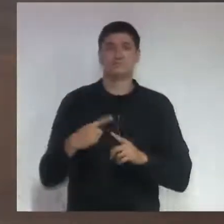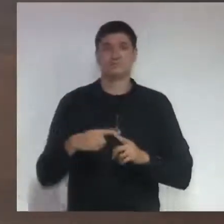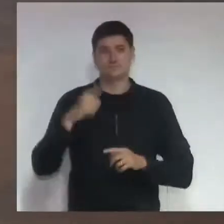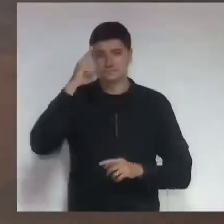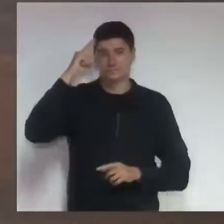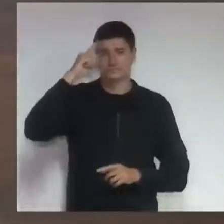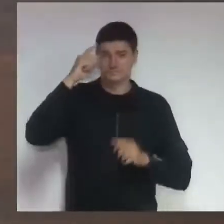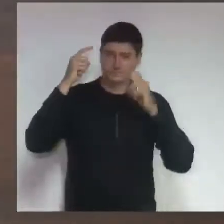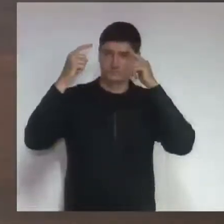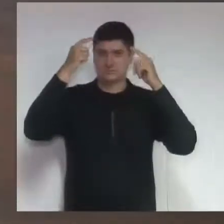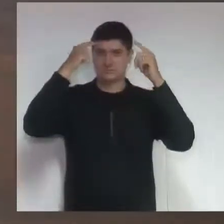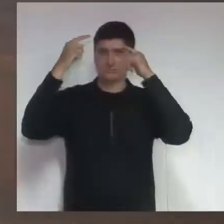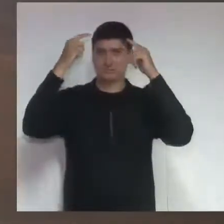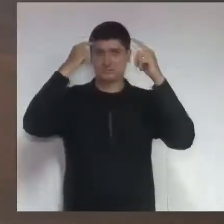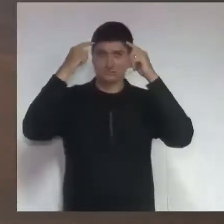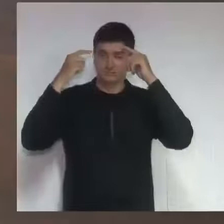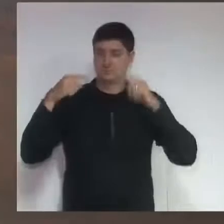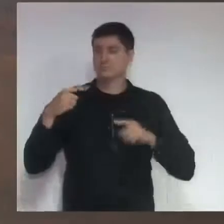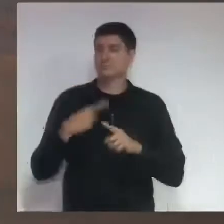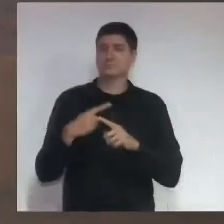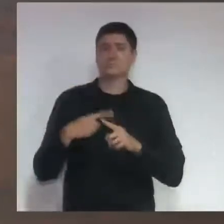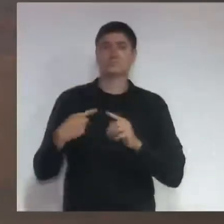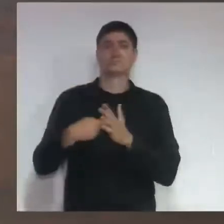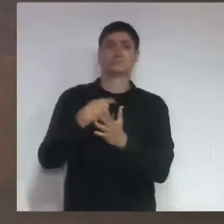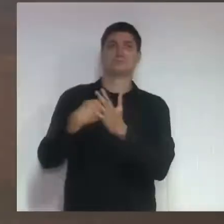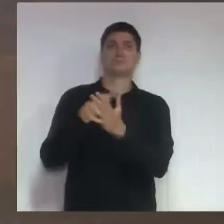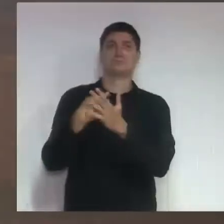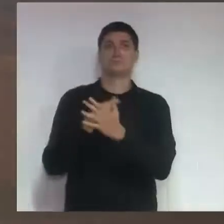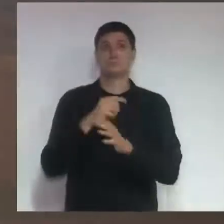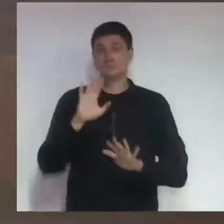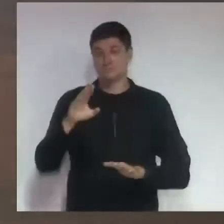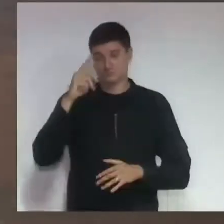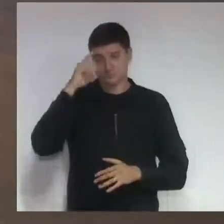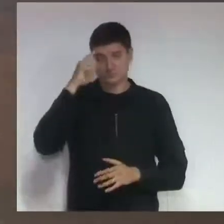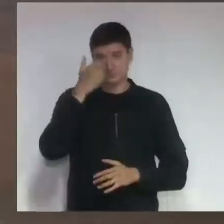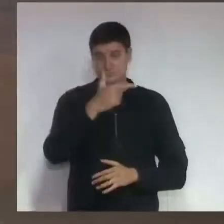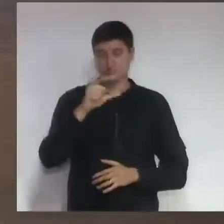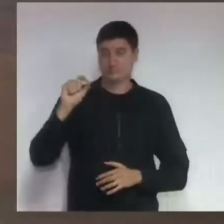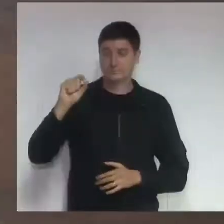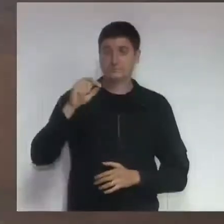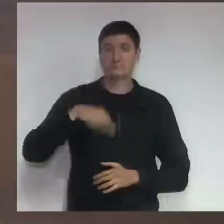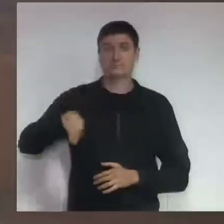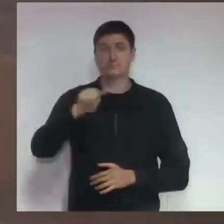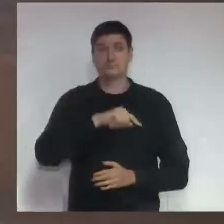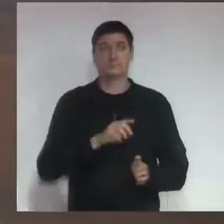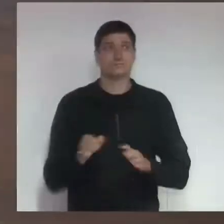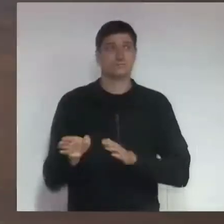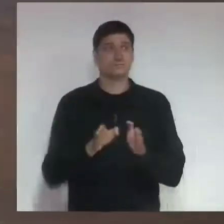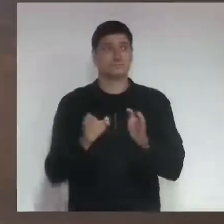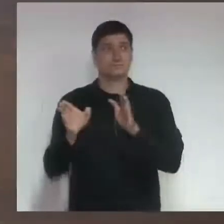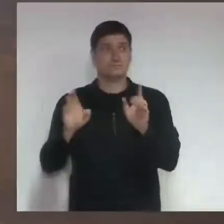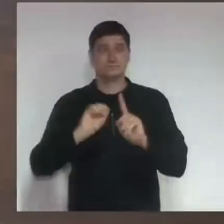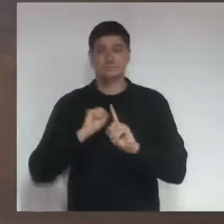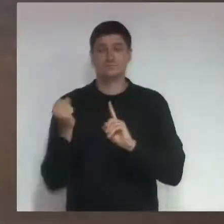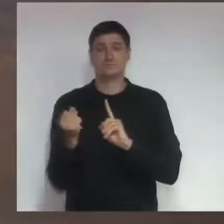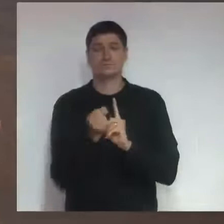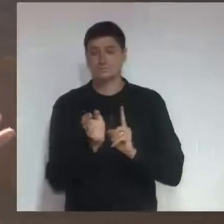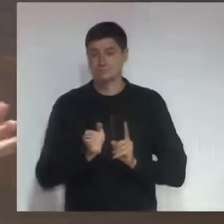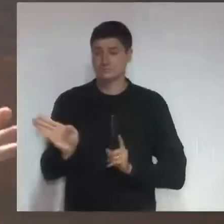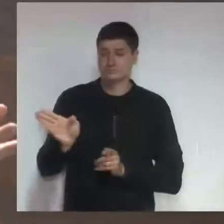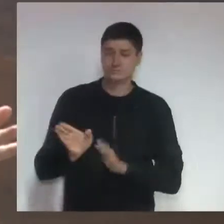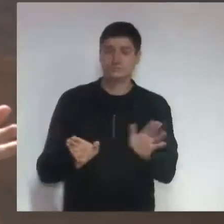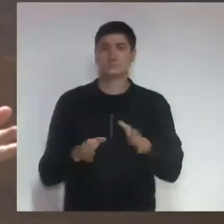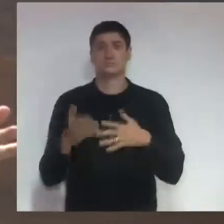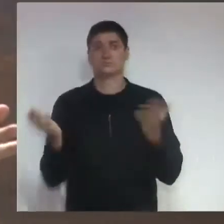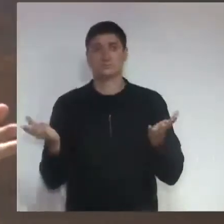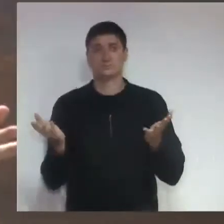data é importantíssimo para que a gente reflita que caminho a gente torna e que caminho a gente quer levar a nossa sociedade.